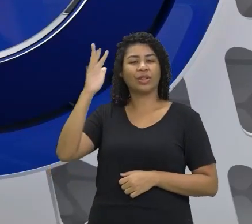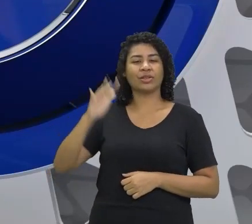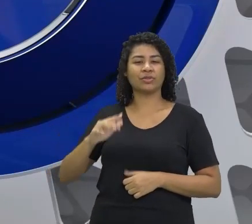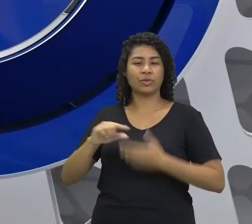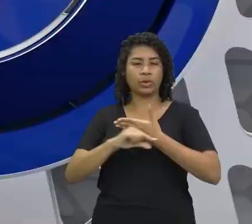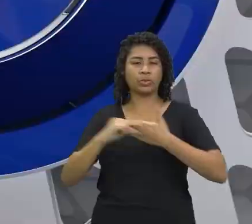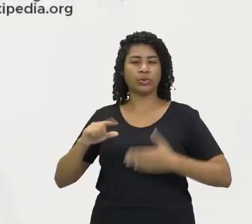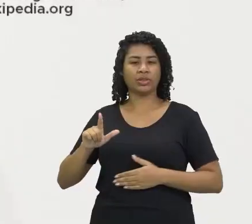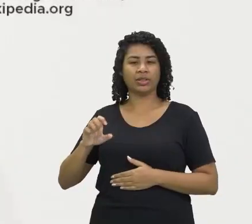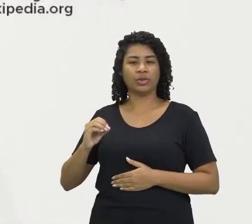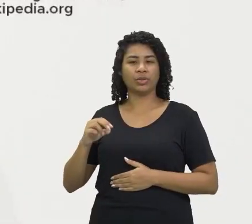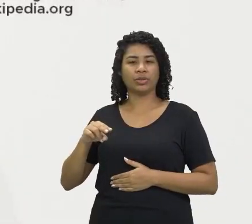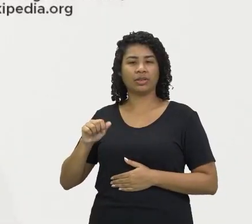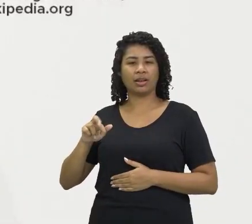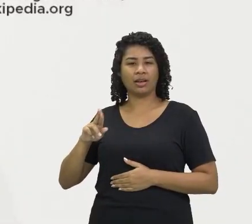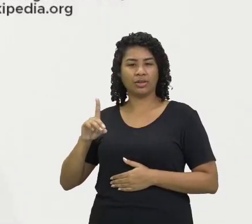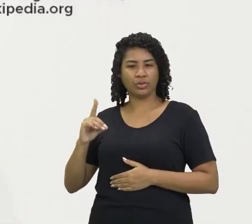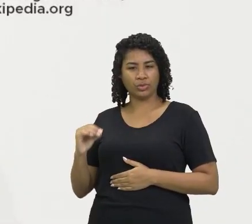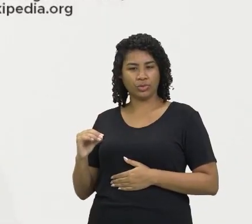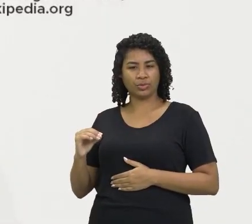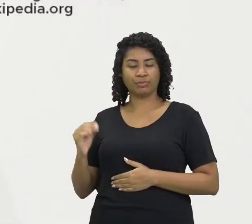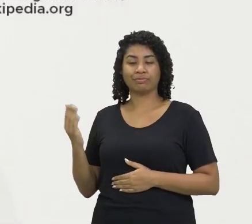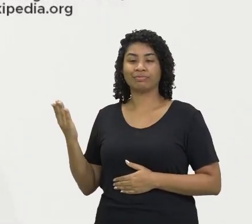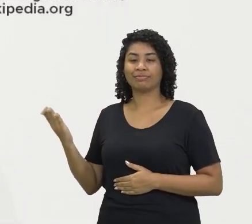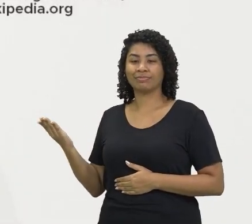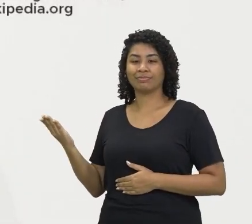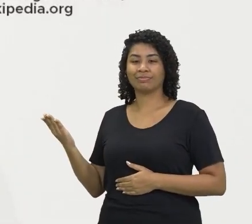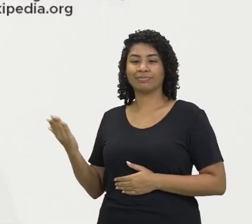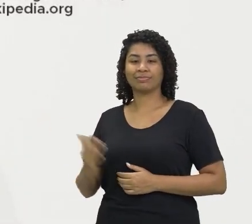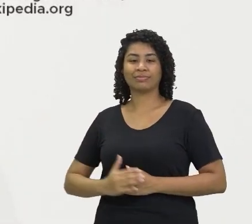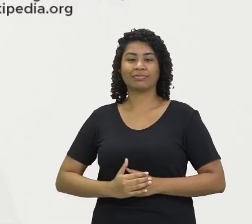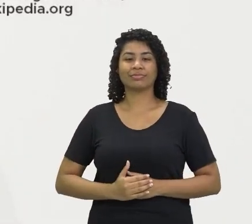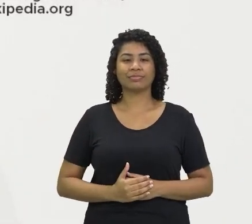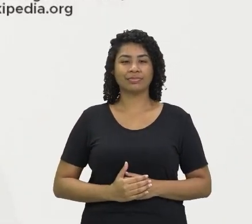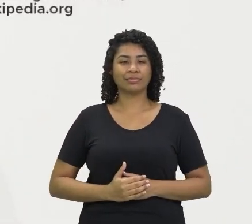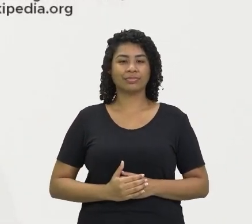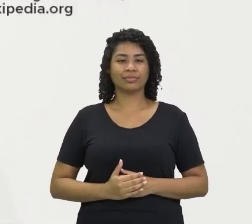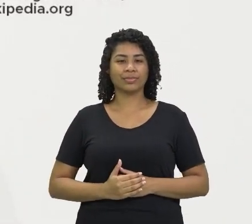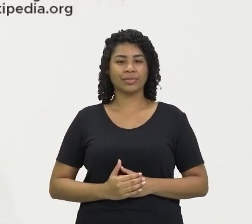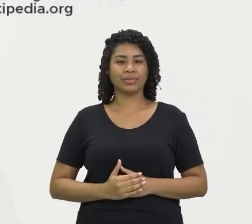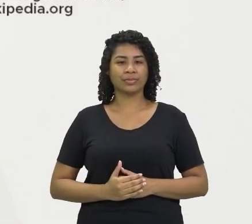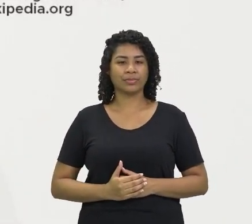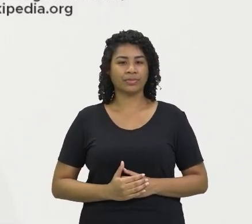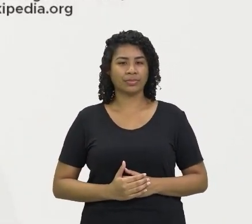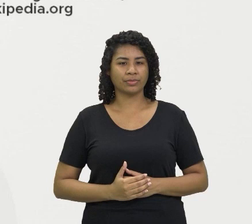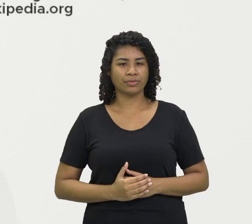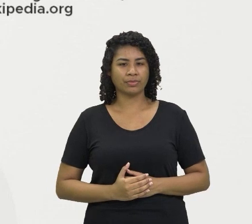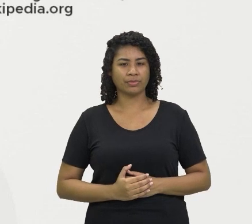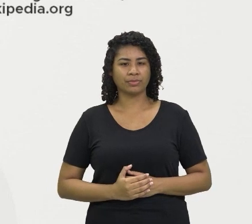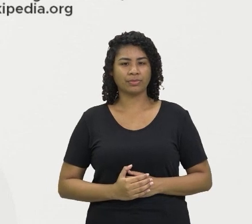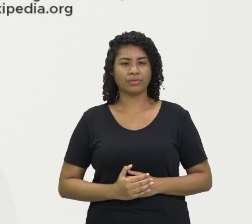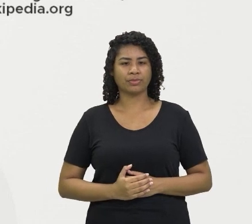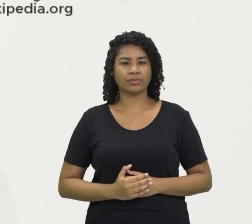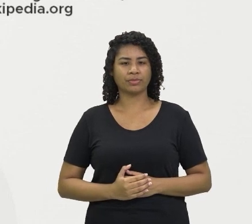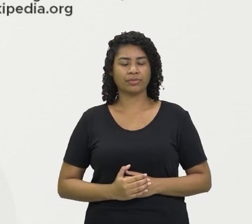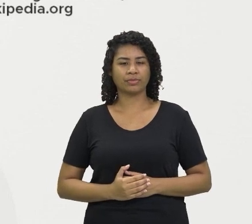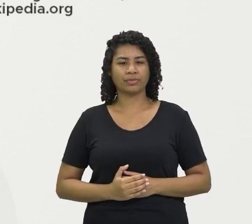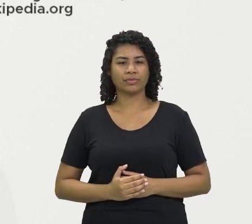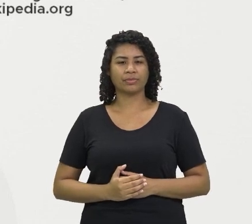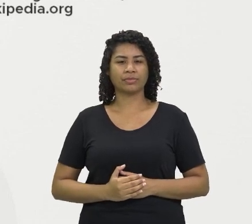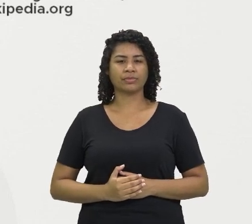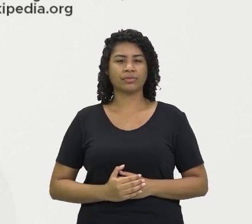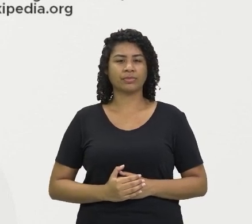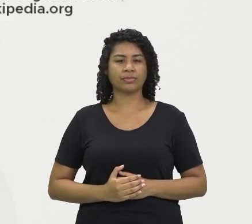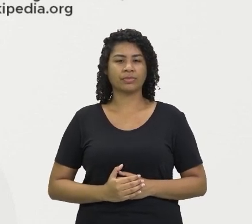Por gentileza. Olha só, nós não nos contentamos